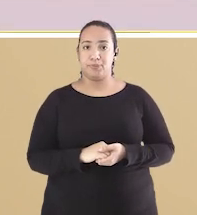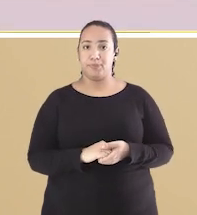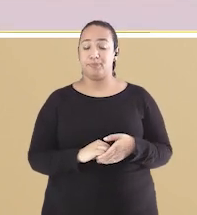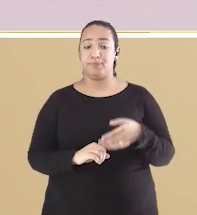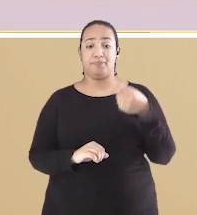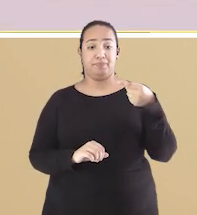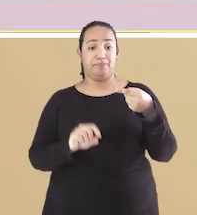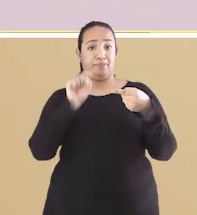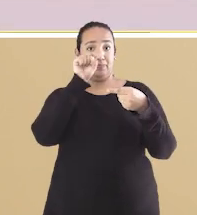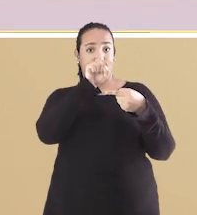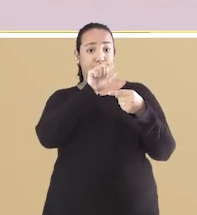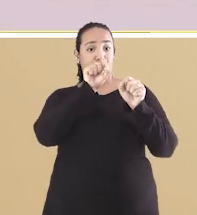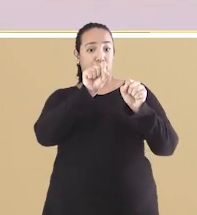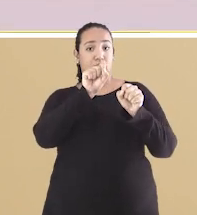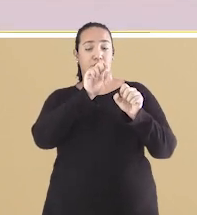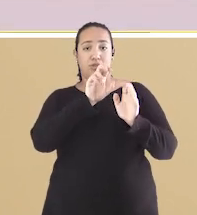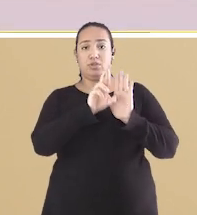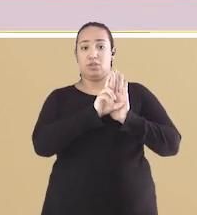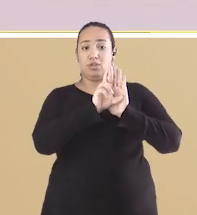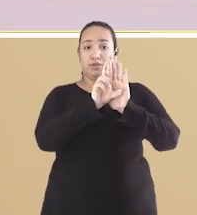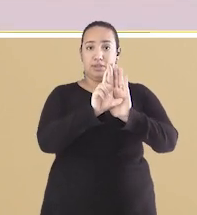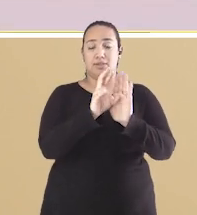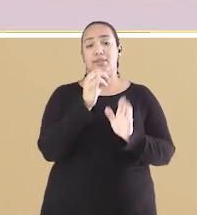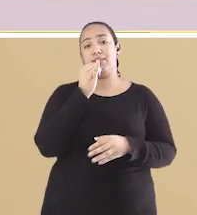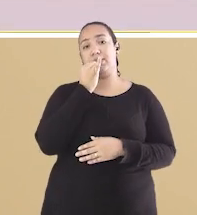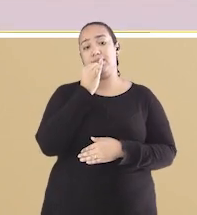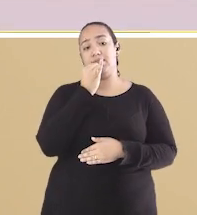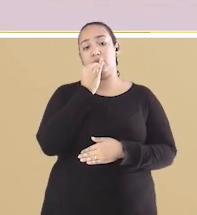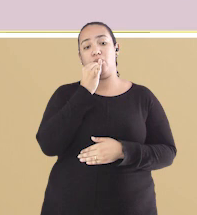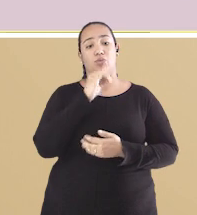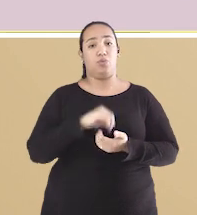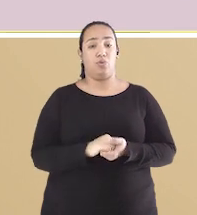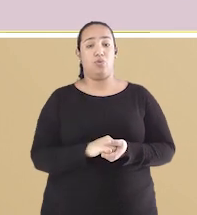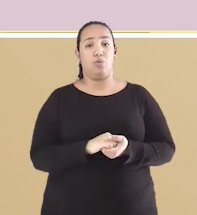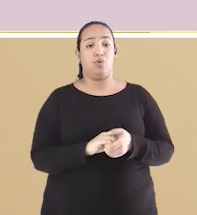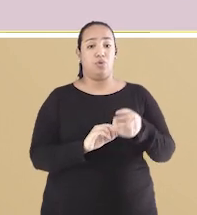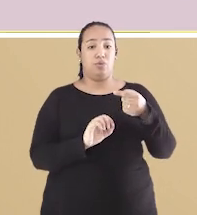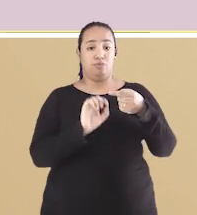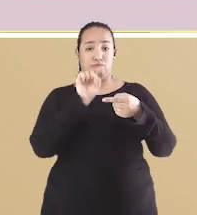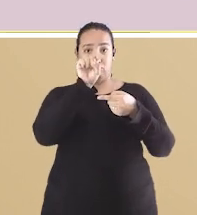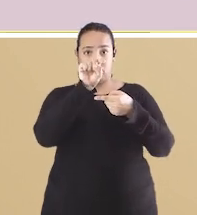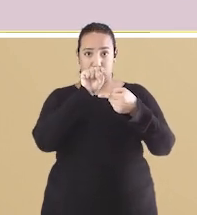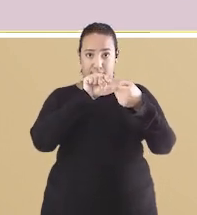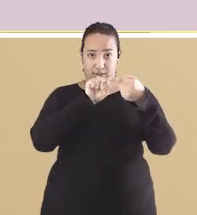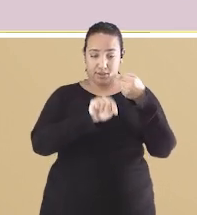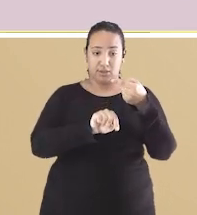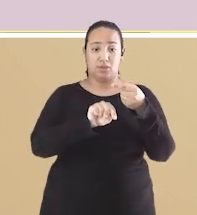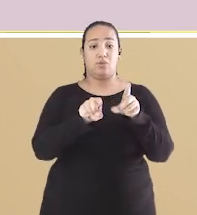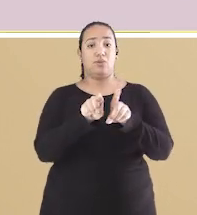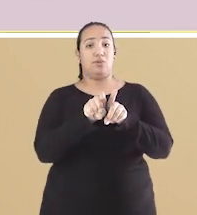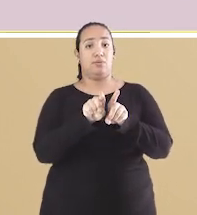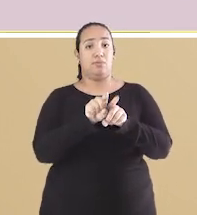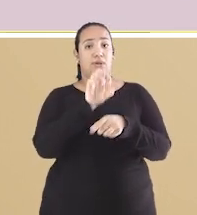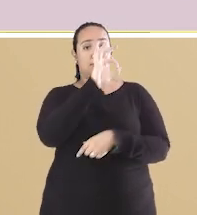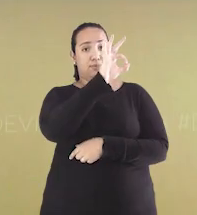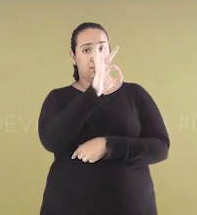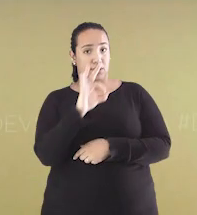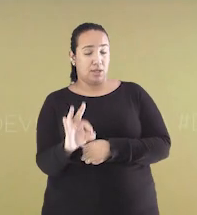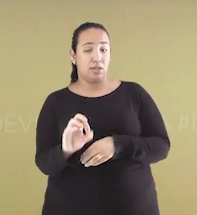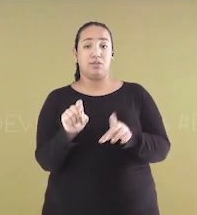Ela pode ser representada na forma percentual, na forma fracionária e na forma